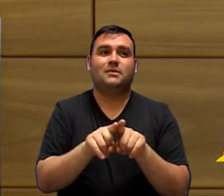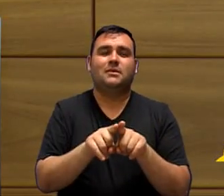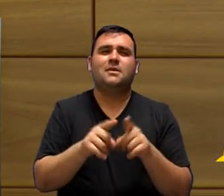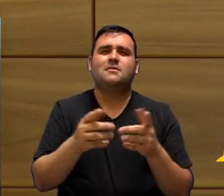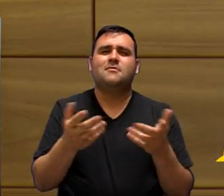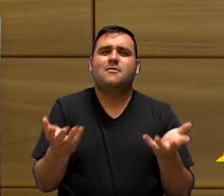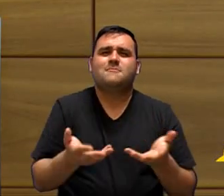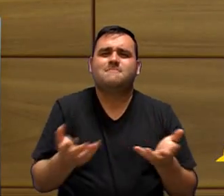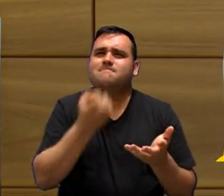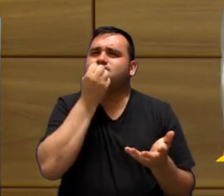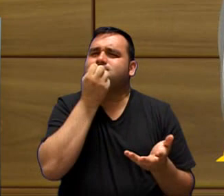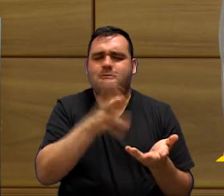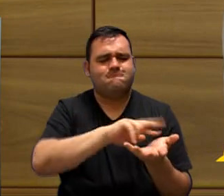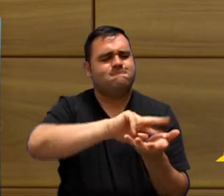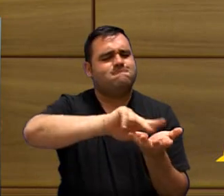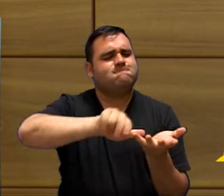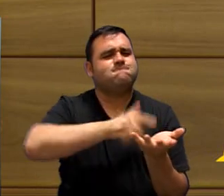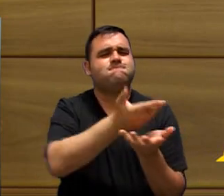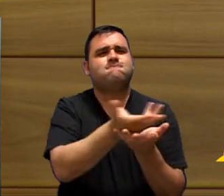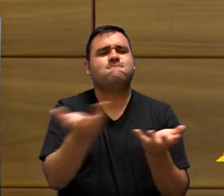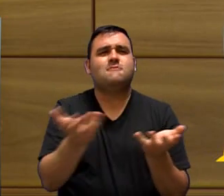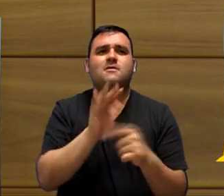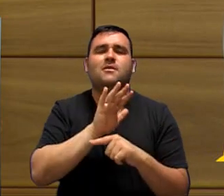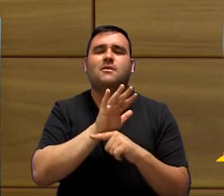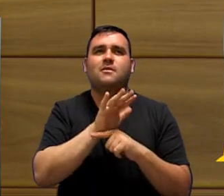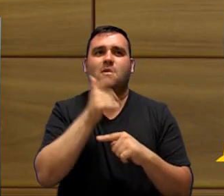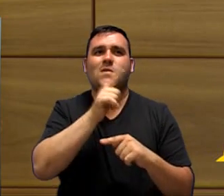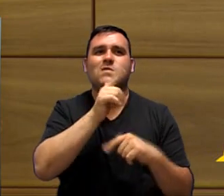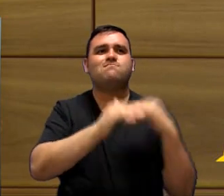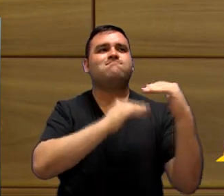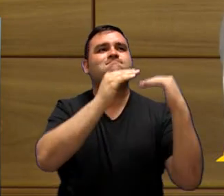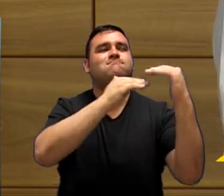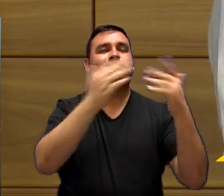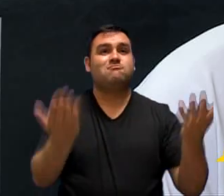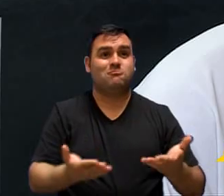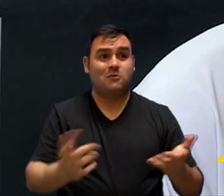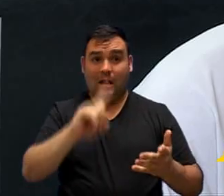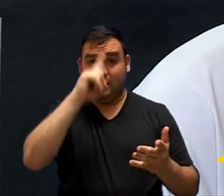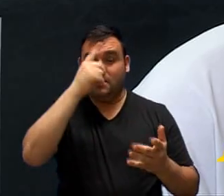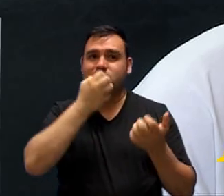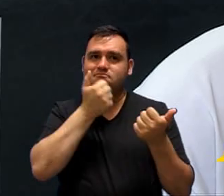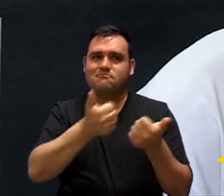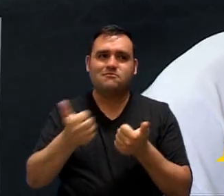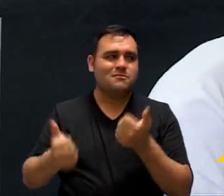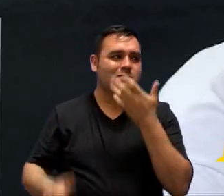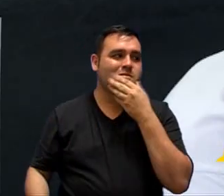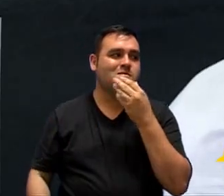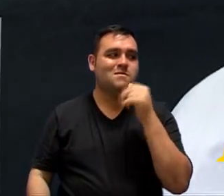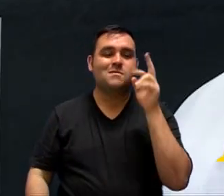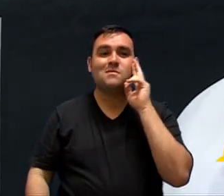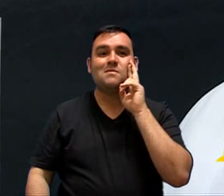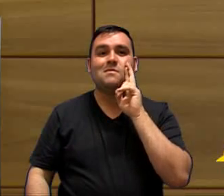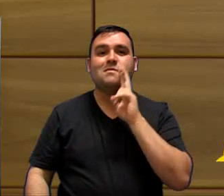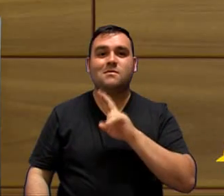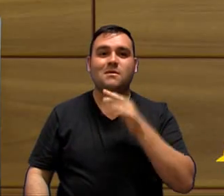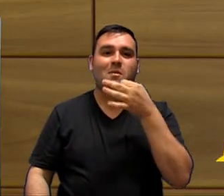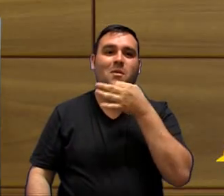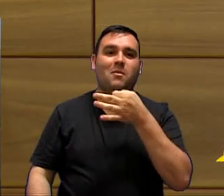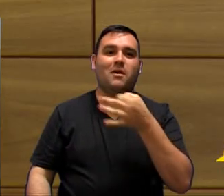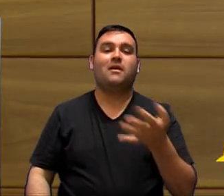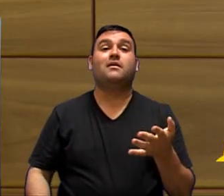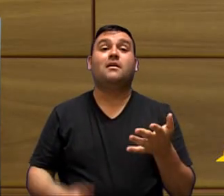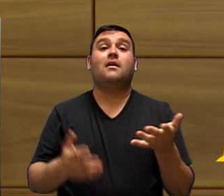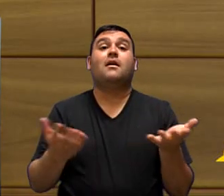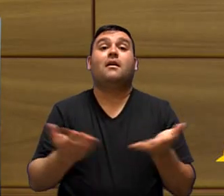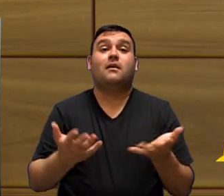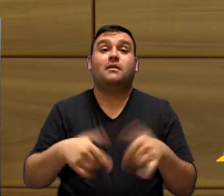pela riqueza disso tudo que vocês construíram aqui, né? A feliz iniciativa do vereador Renan em propor isso.